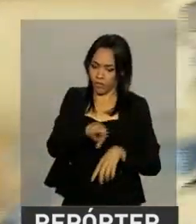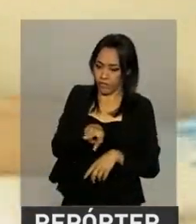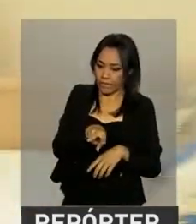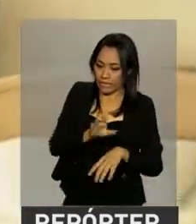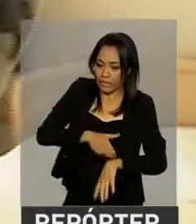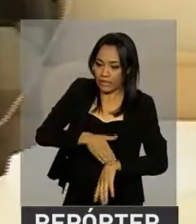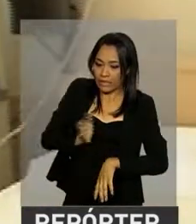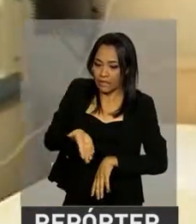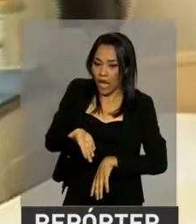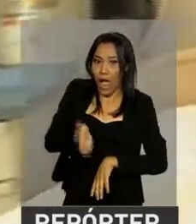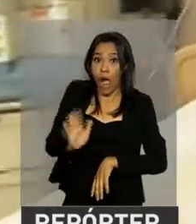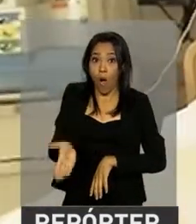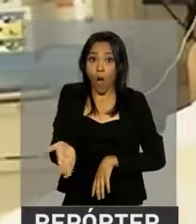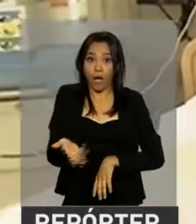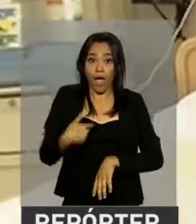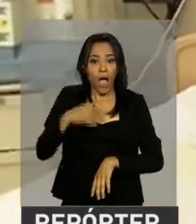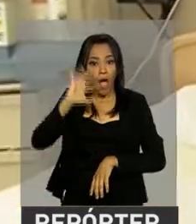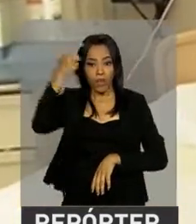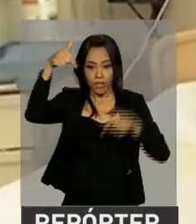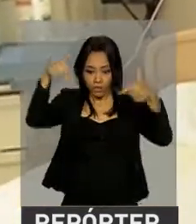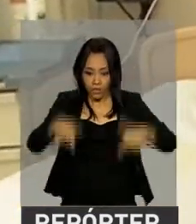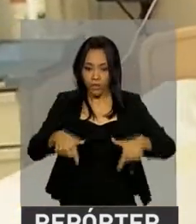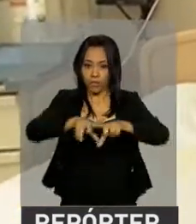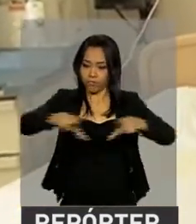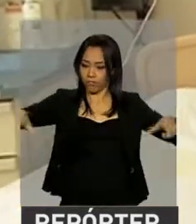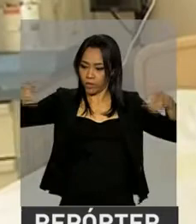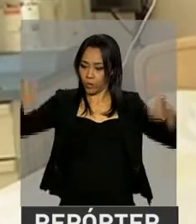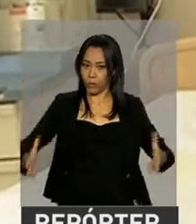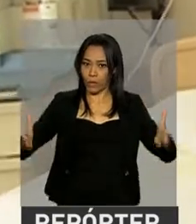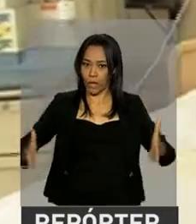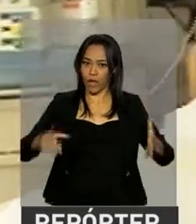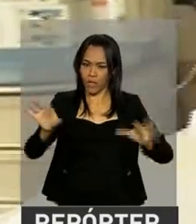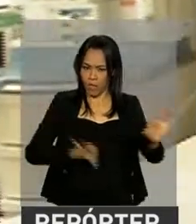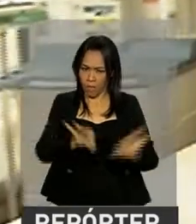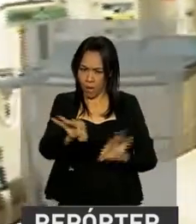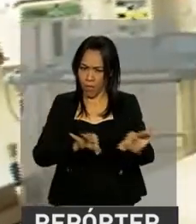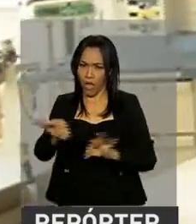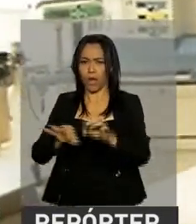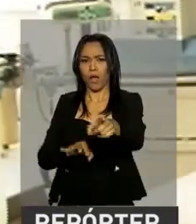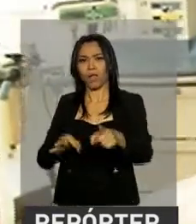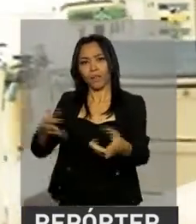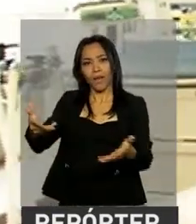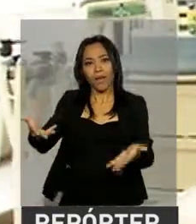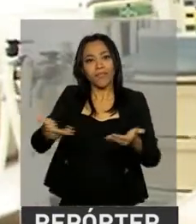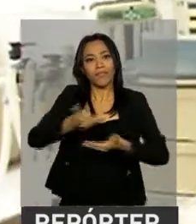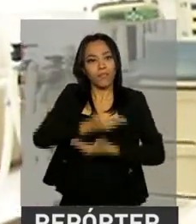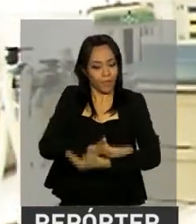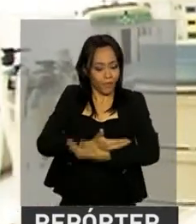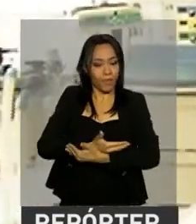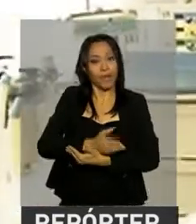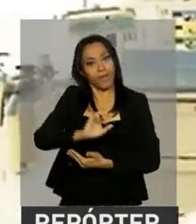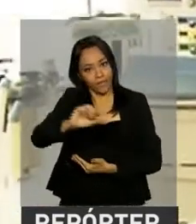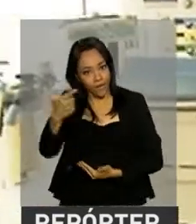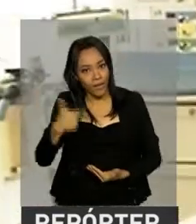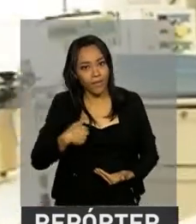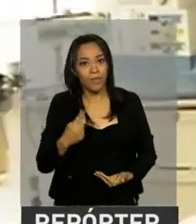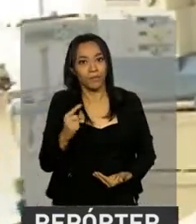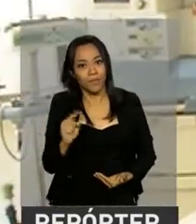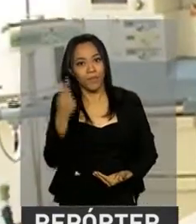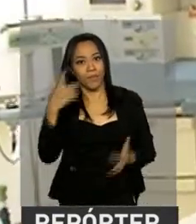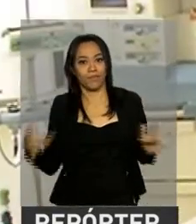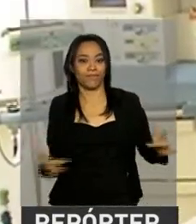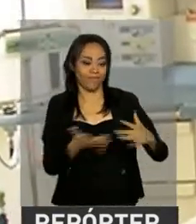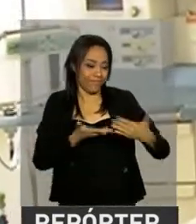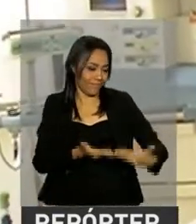momento para o parto, tudo acontece aqui dentro. Já tem todo o equipamento preparado para poder receber o bebê e, é claro, o primeiro contato com a